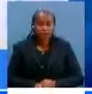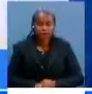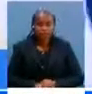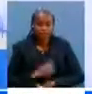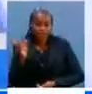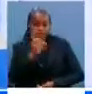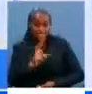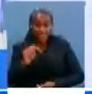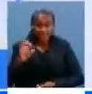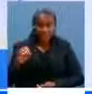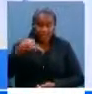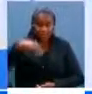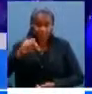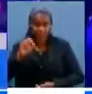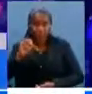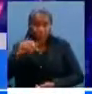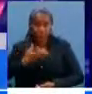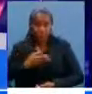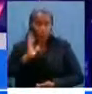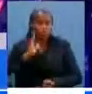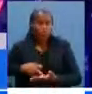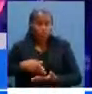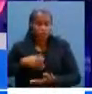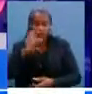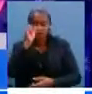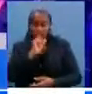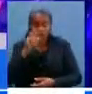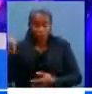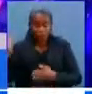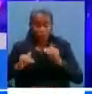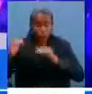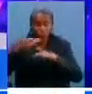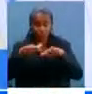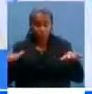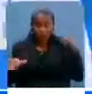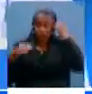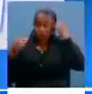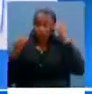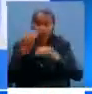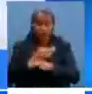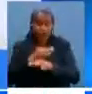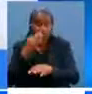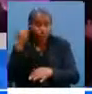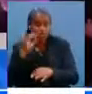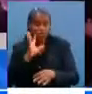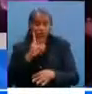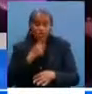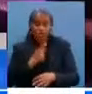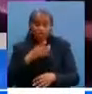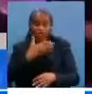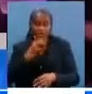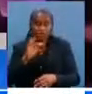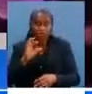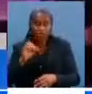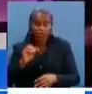zeca pagodinho foi o último artista a subir ao palco da legenda no festival da juventude em saudação aos 140 anos da cidade